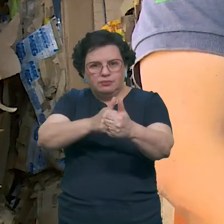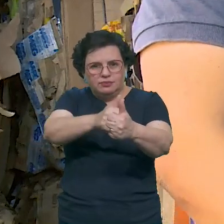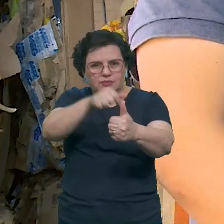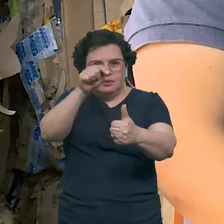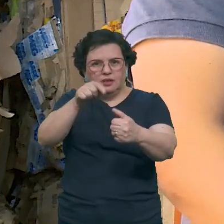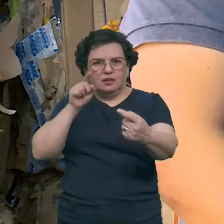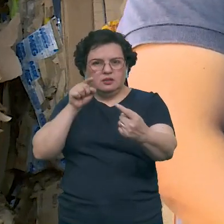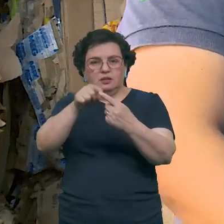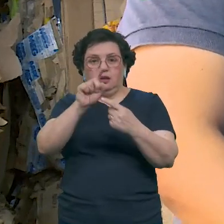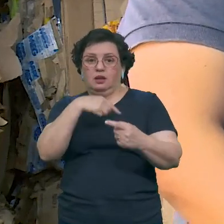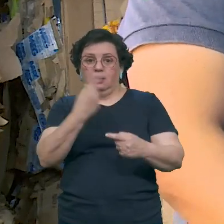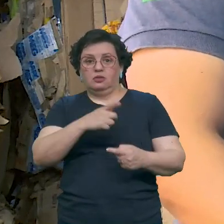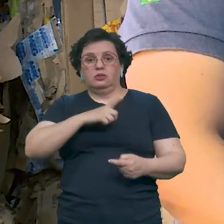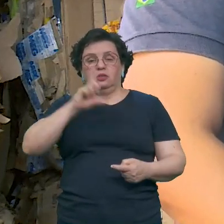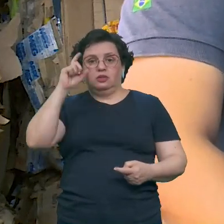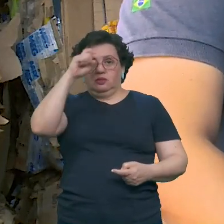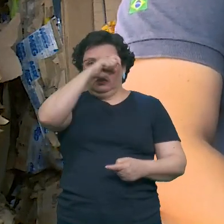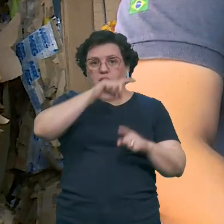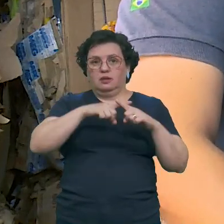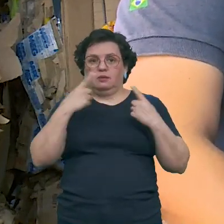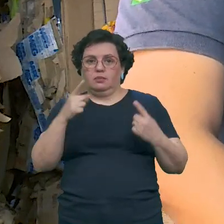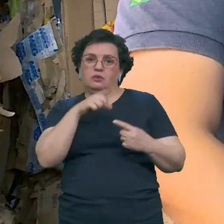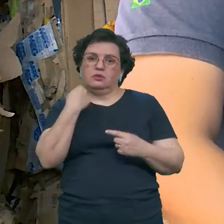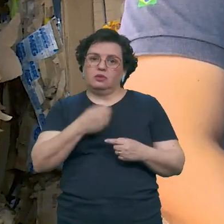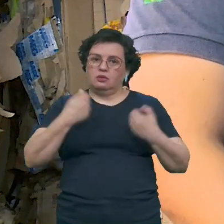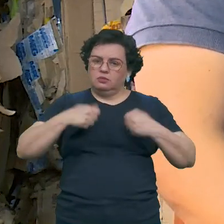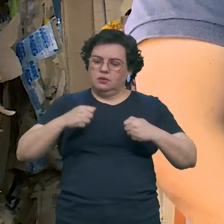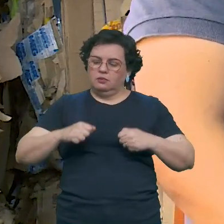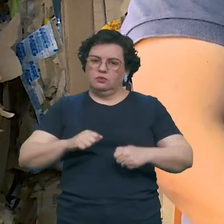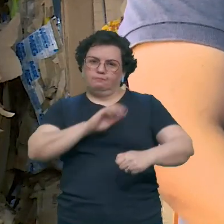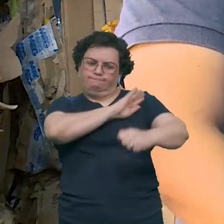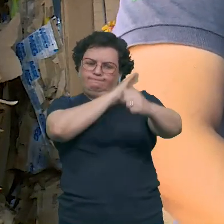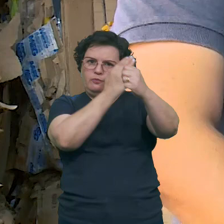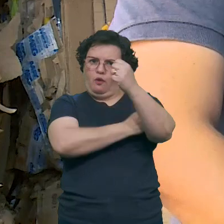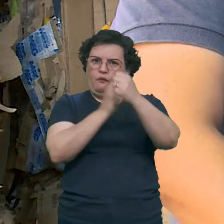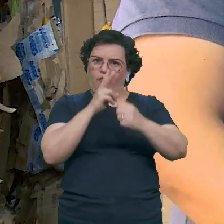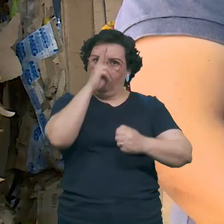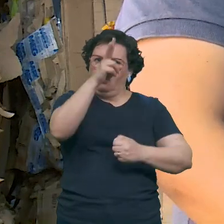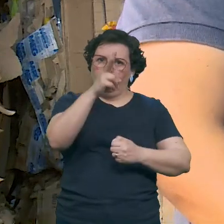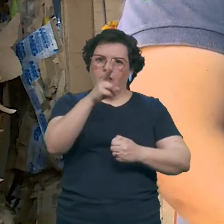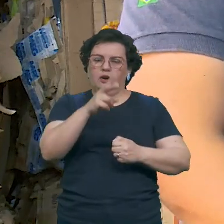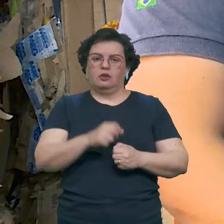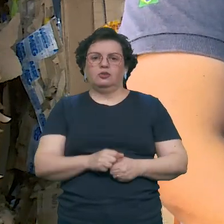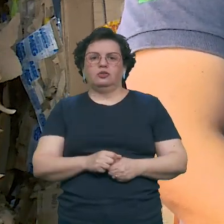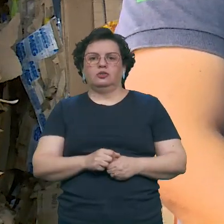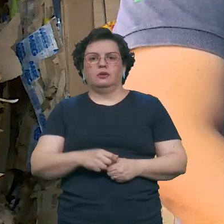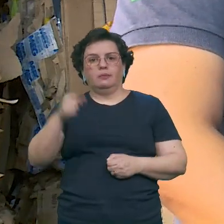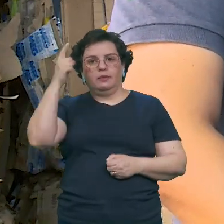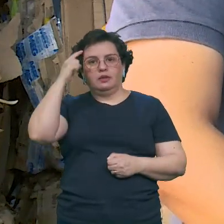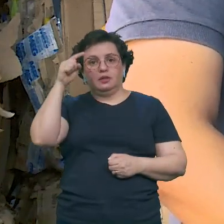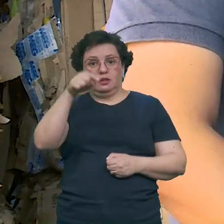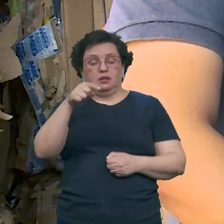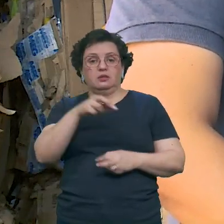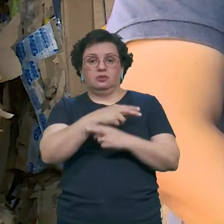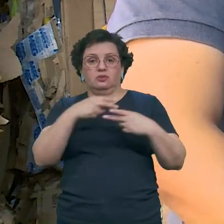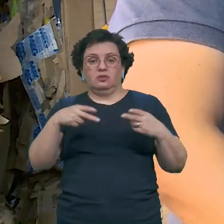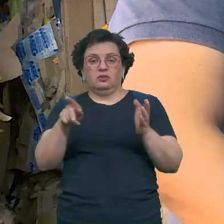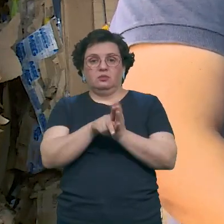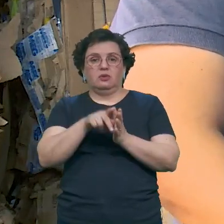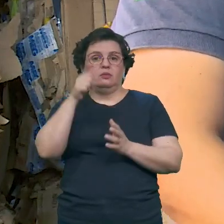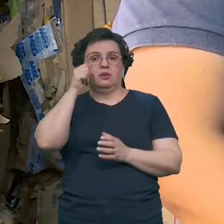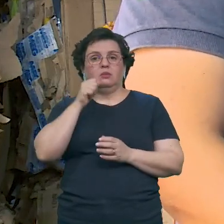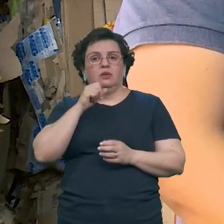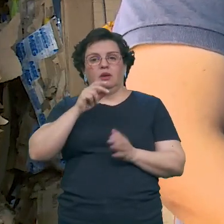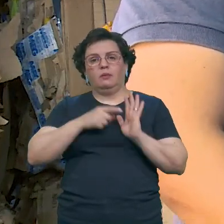encontrar dificuldades, barreiras, mas porém a gente sempre tem que ser forte, levar essa questão da mulher sempre, mostrar